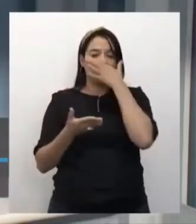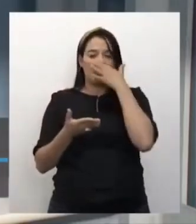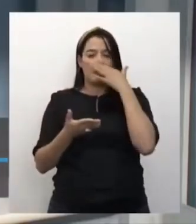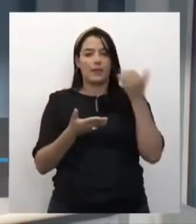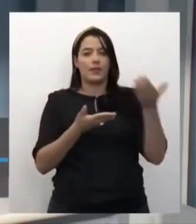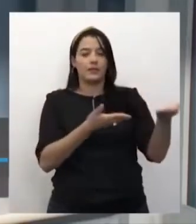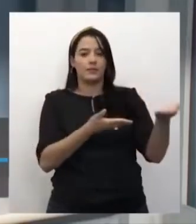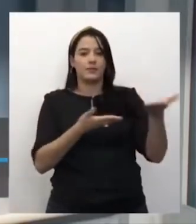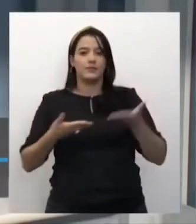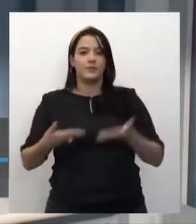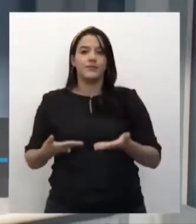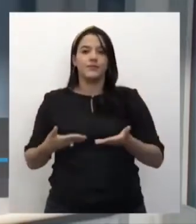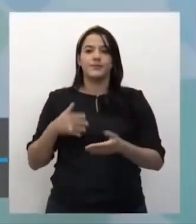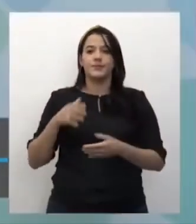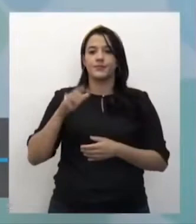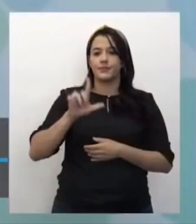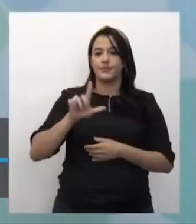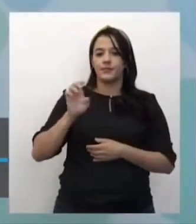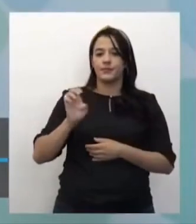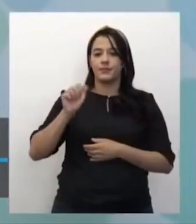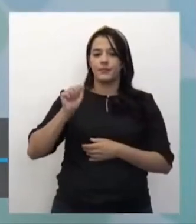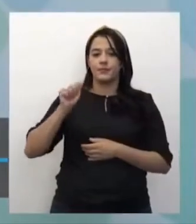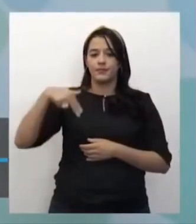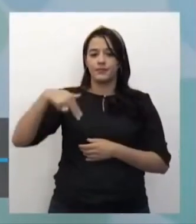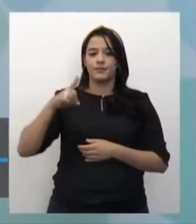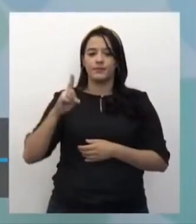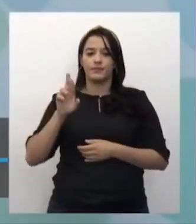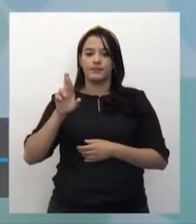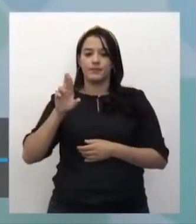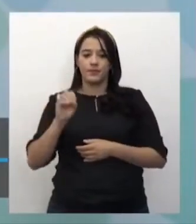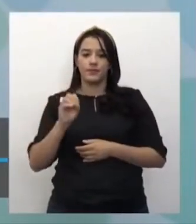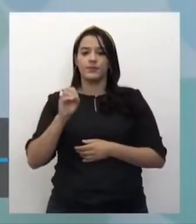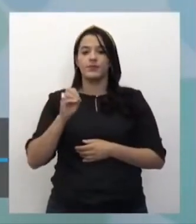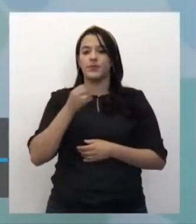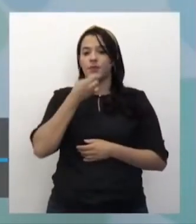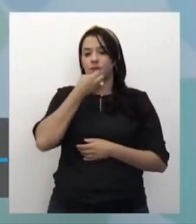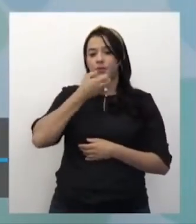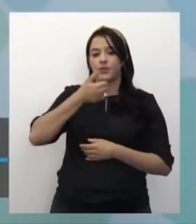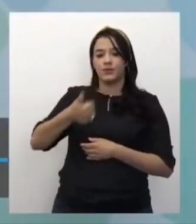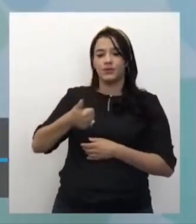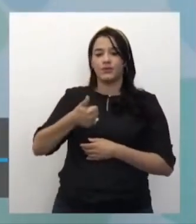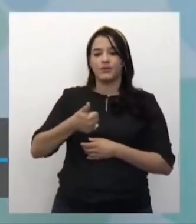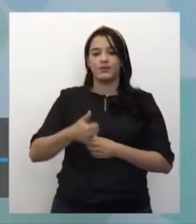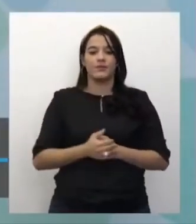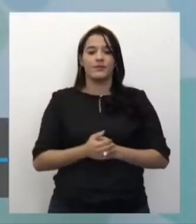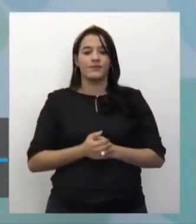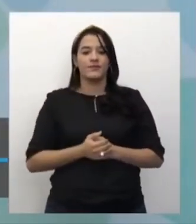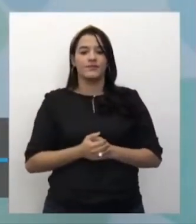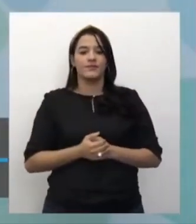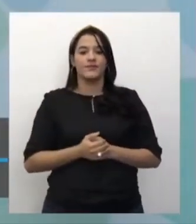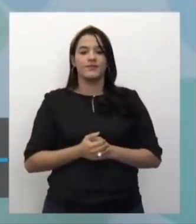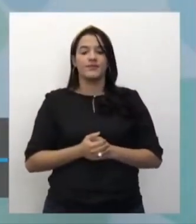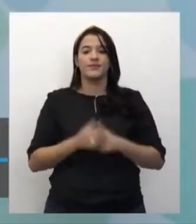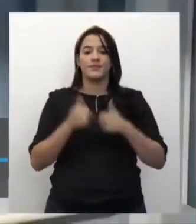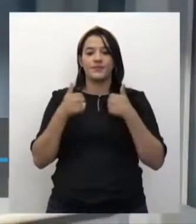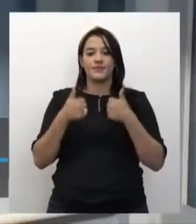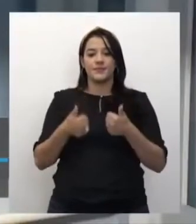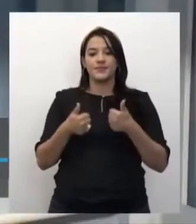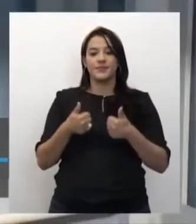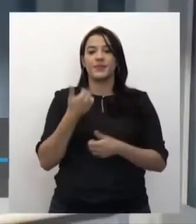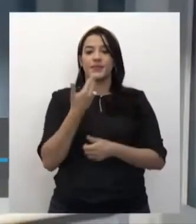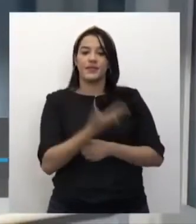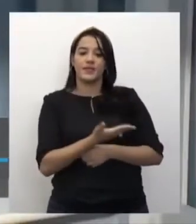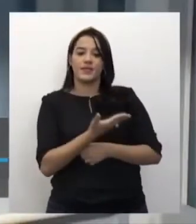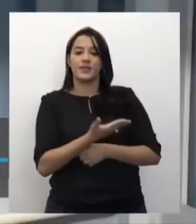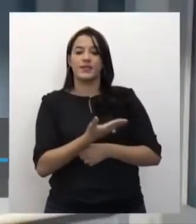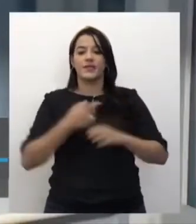gente o Leandro Rodrigues. Leandro, tudo bem? Tudo bem, professora Elaine? Tudo bem. O Leandro, ele é